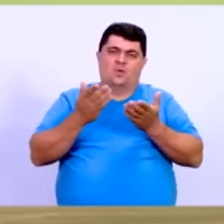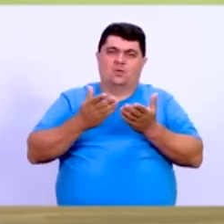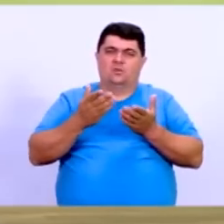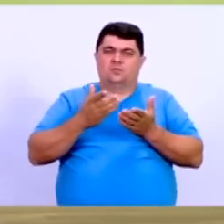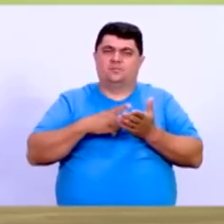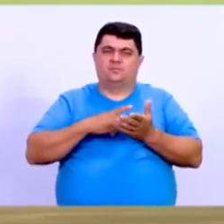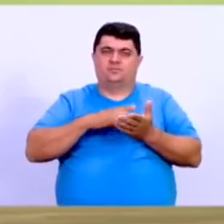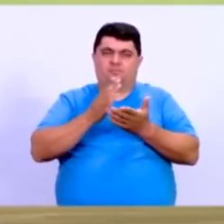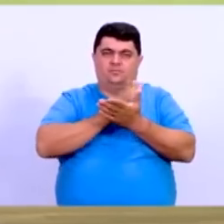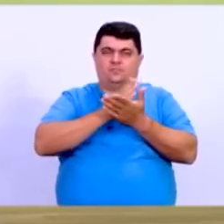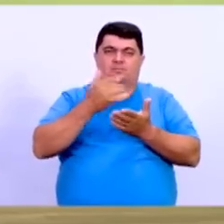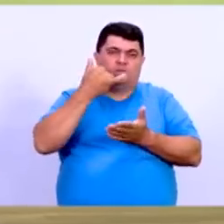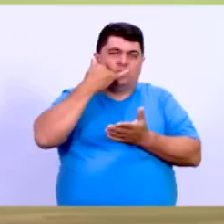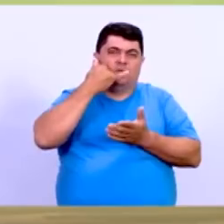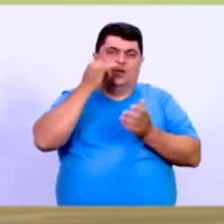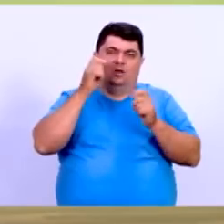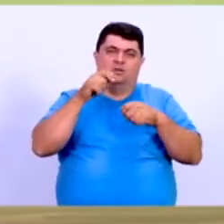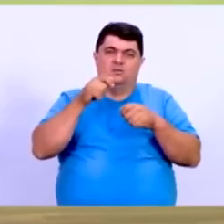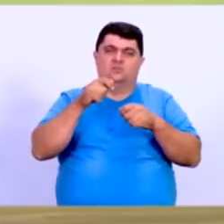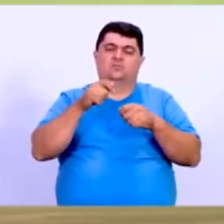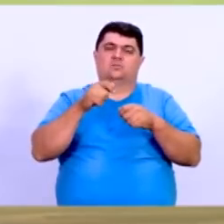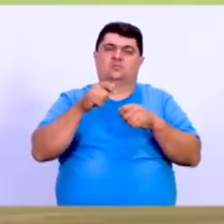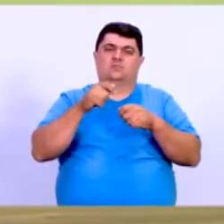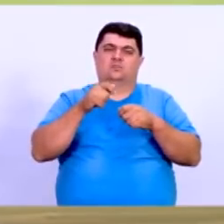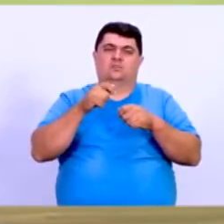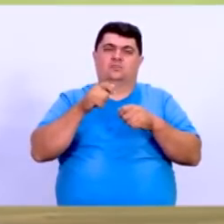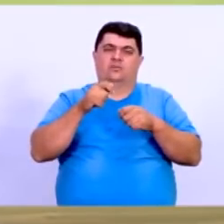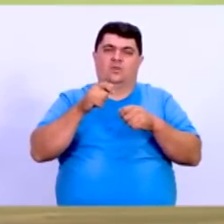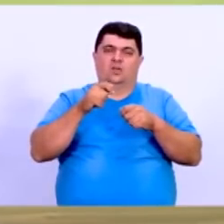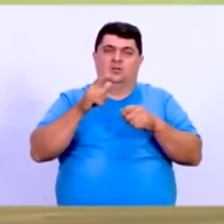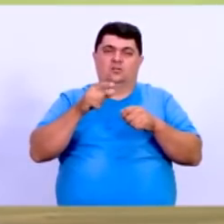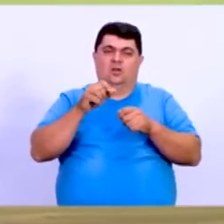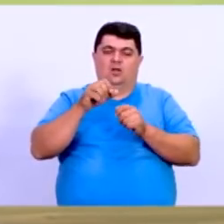alguns smartphones já têm a possibilidade de ele servir